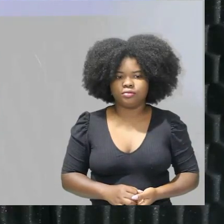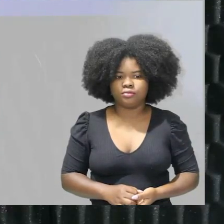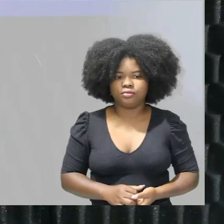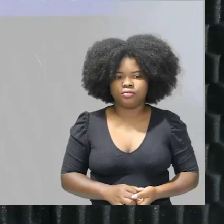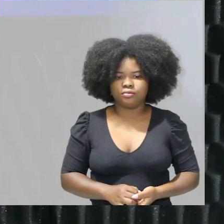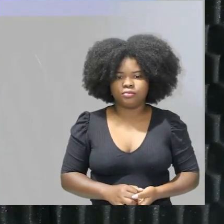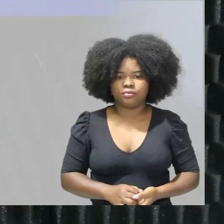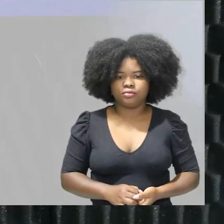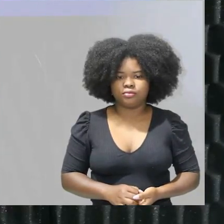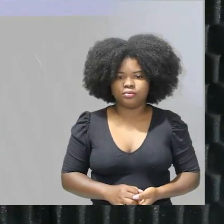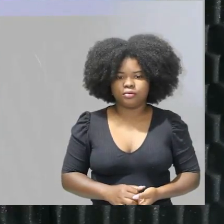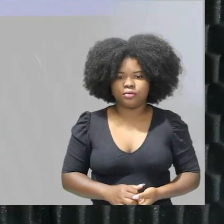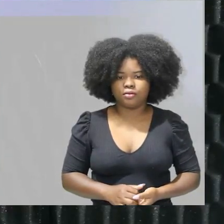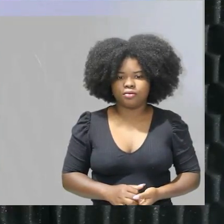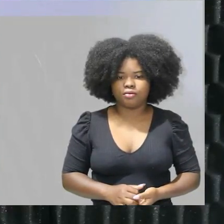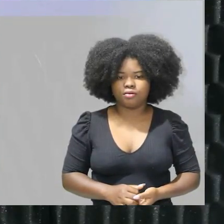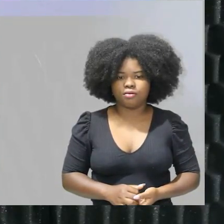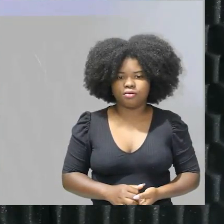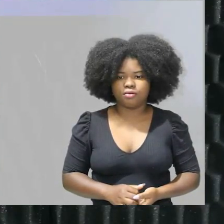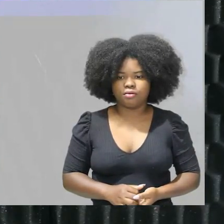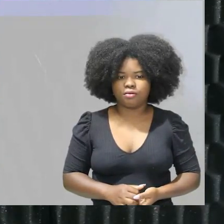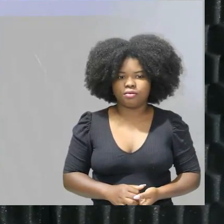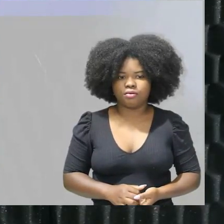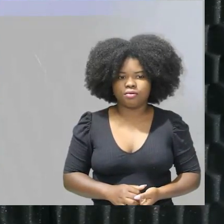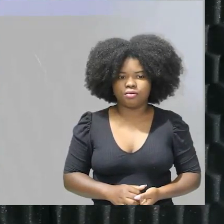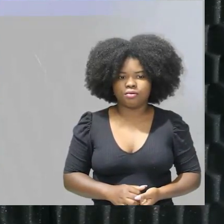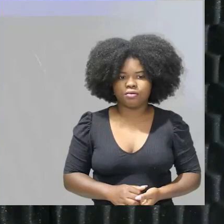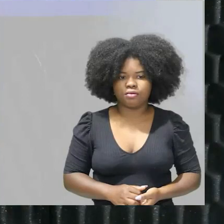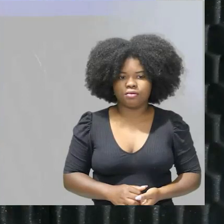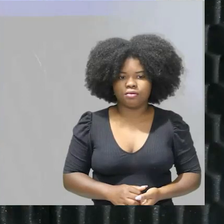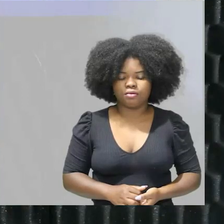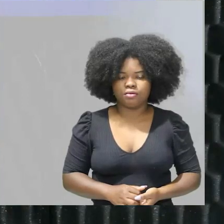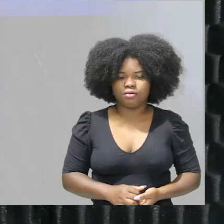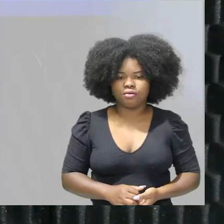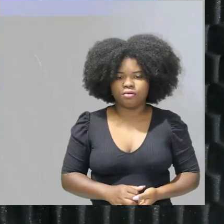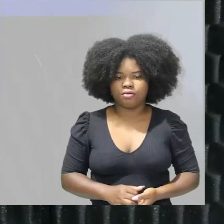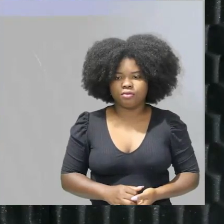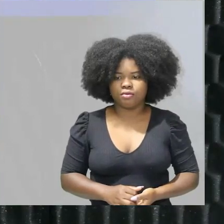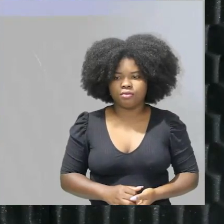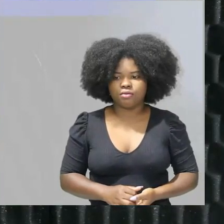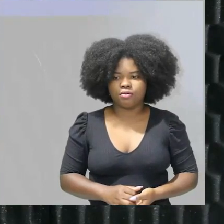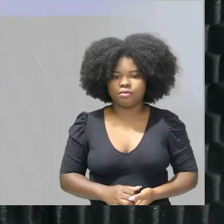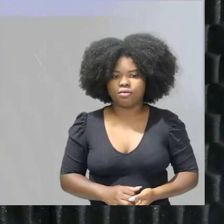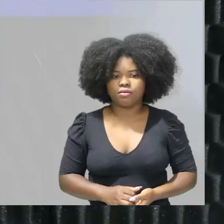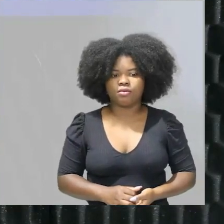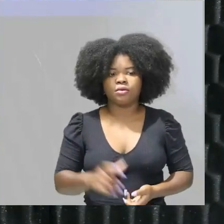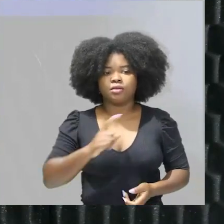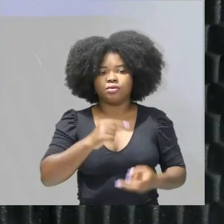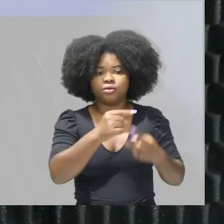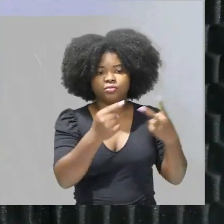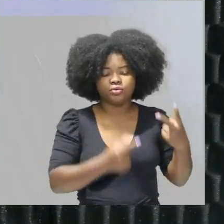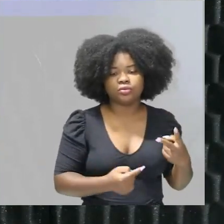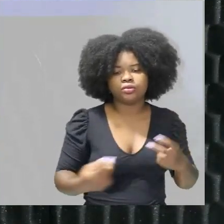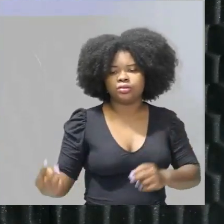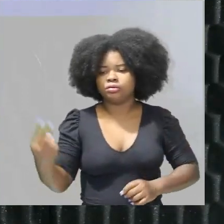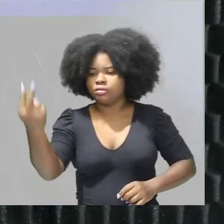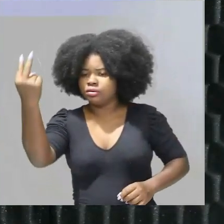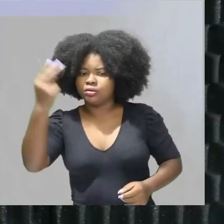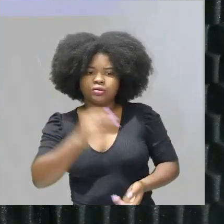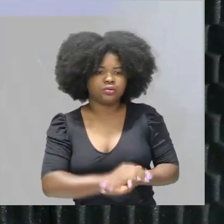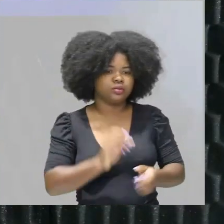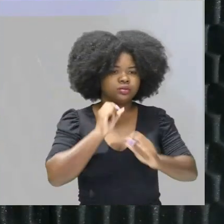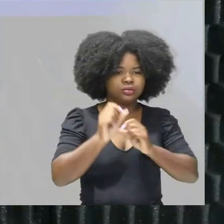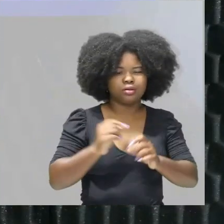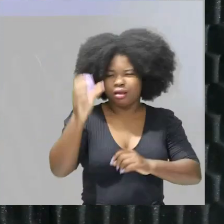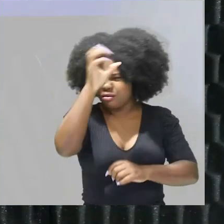poderiam me dizer nada obviamente nós temos aqui dois textos que valorizam os sentidos valoriza a percepção valoriza a forma de aprender